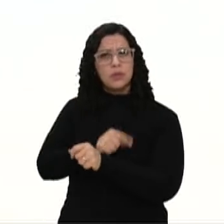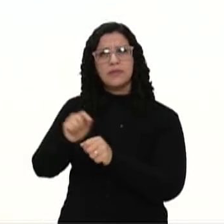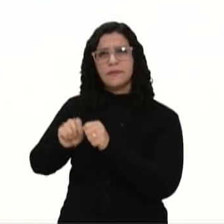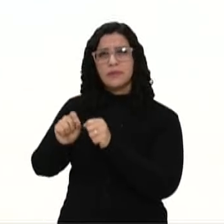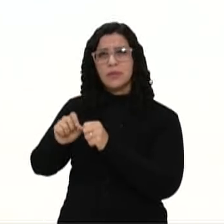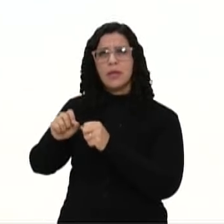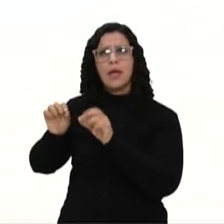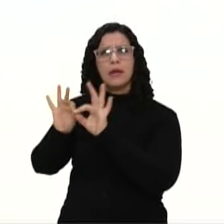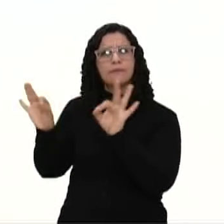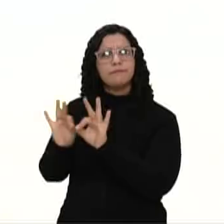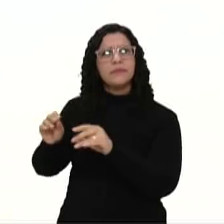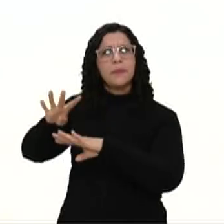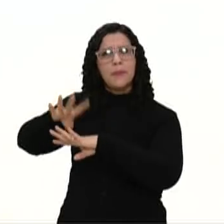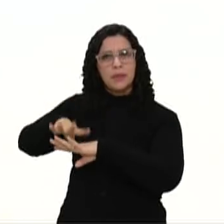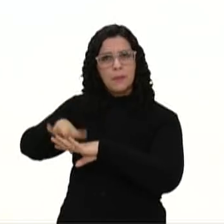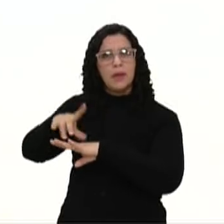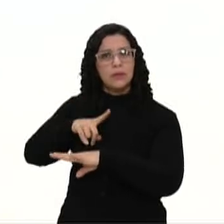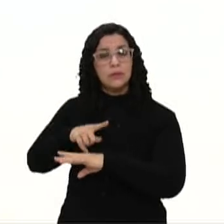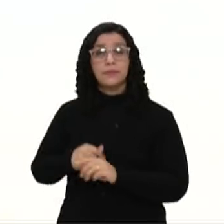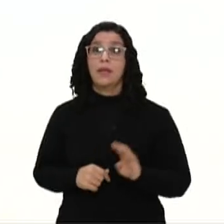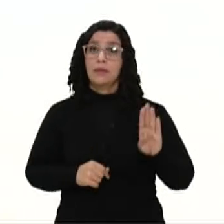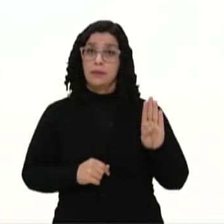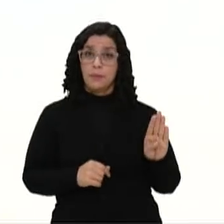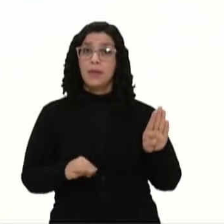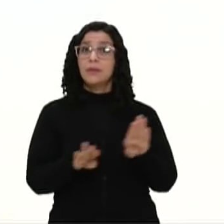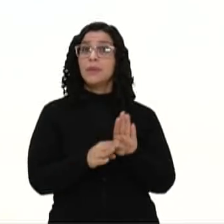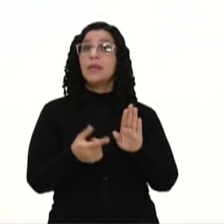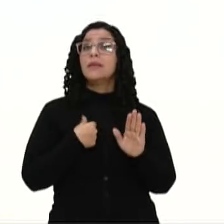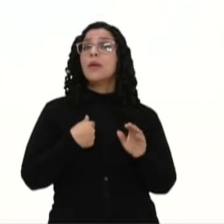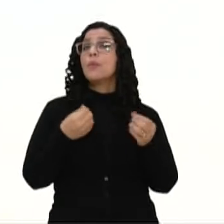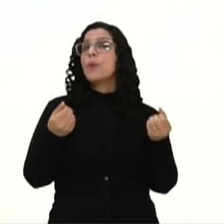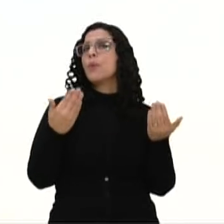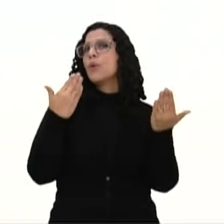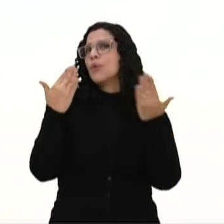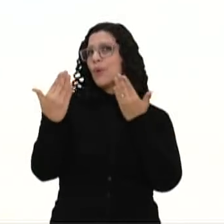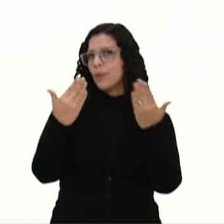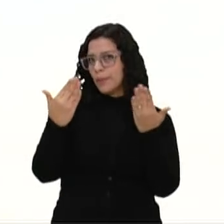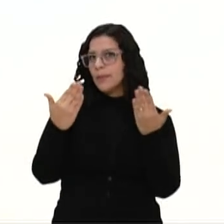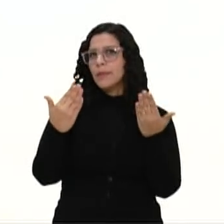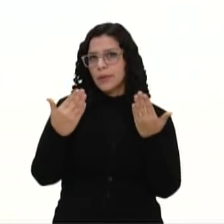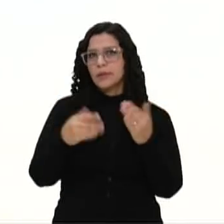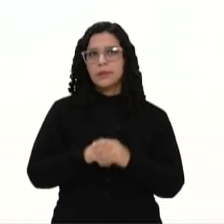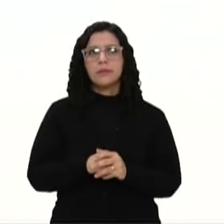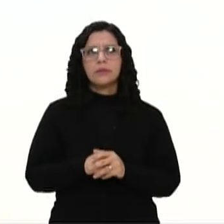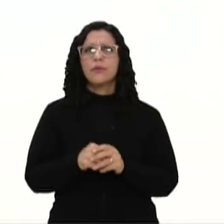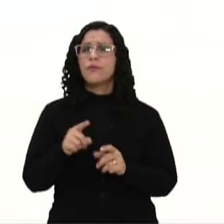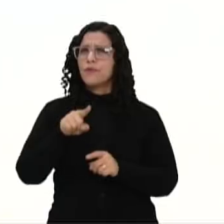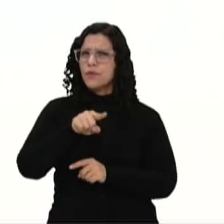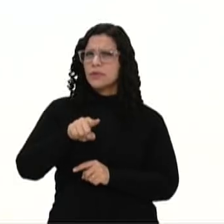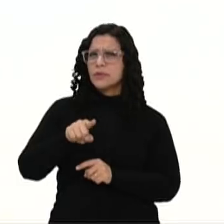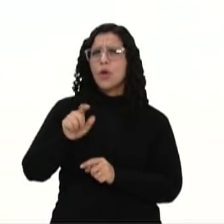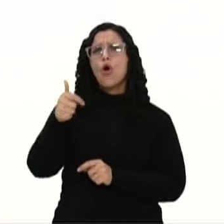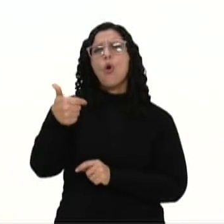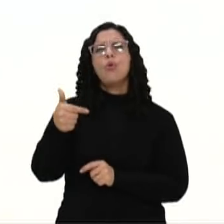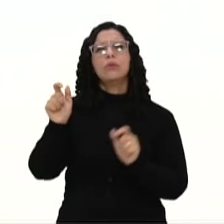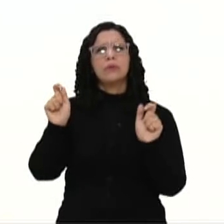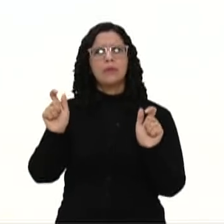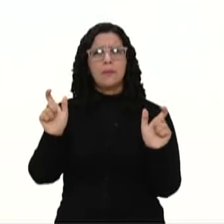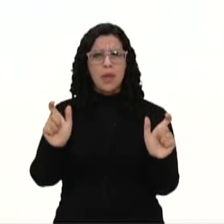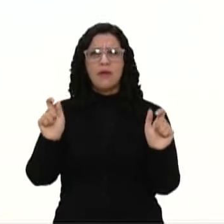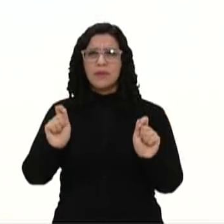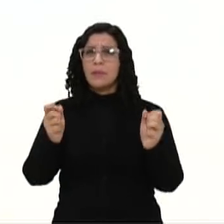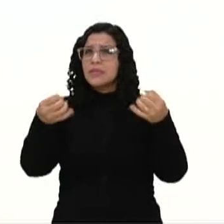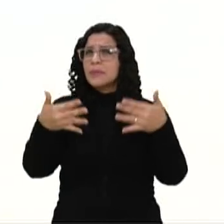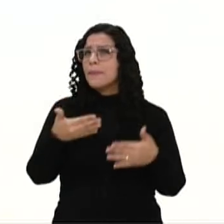definir equações cartesianas. Na letra B, nós temos uma comparação. Afinal, que outra palavra é capaz